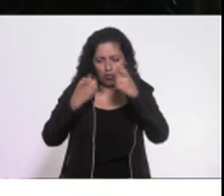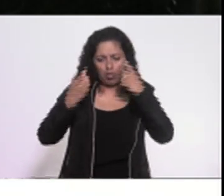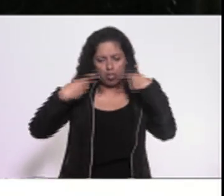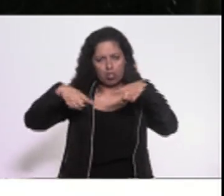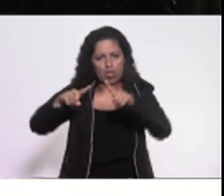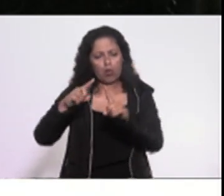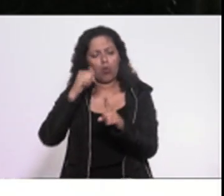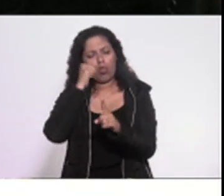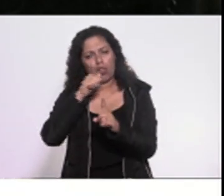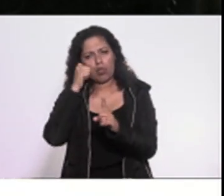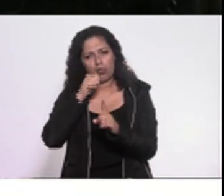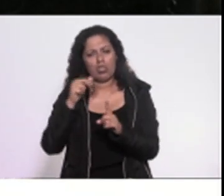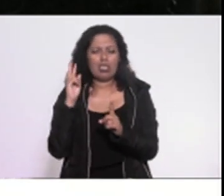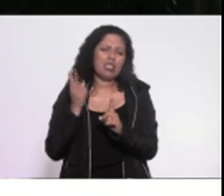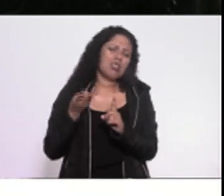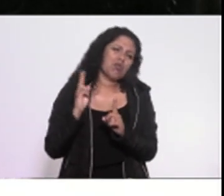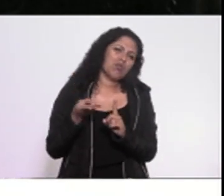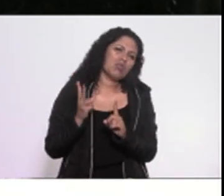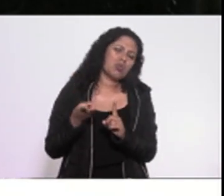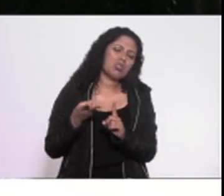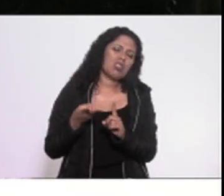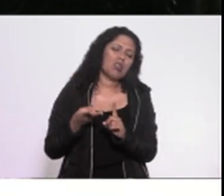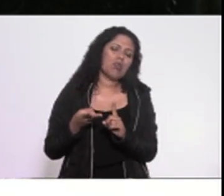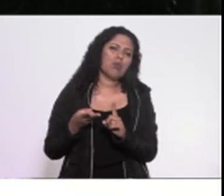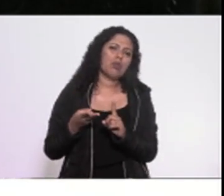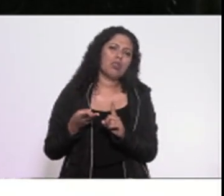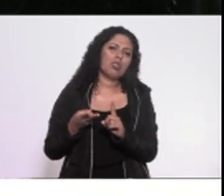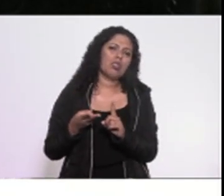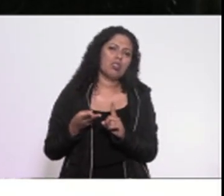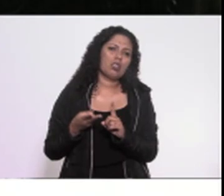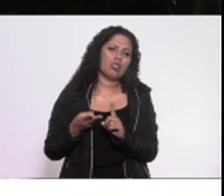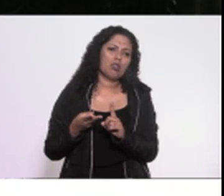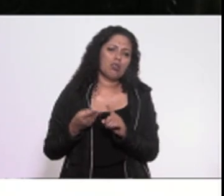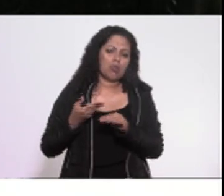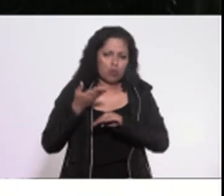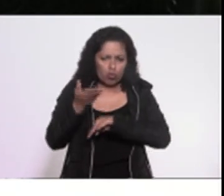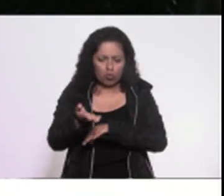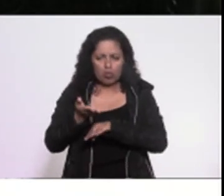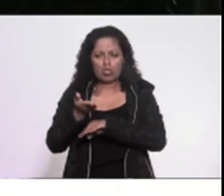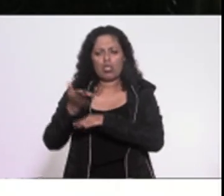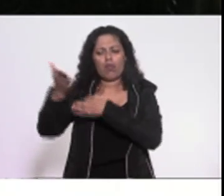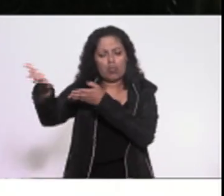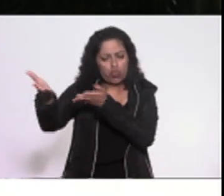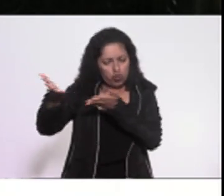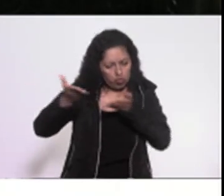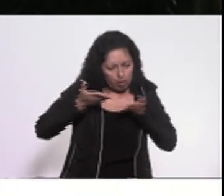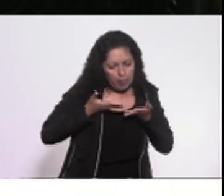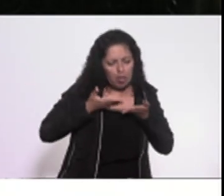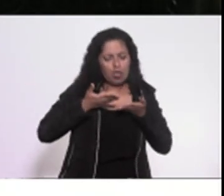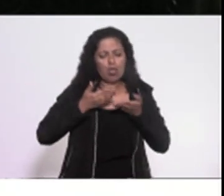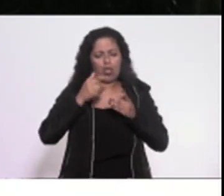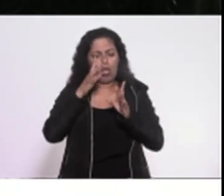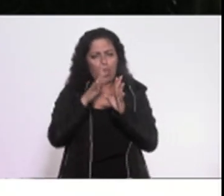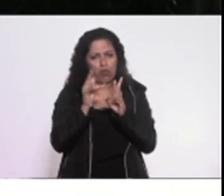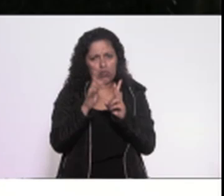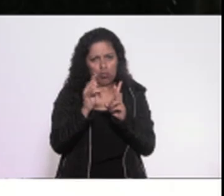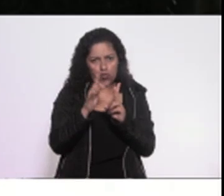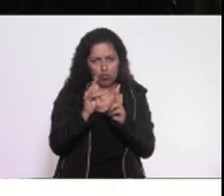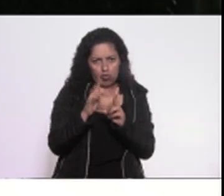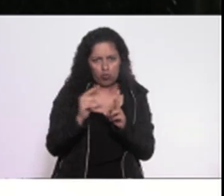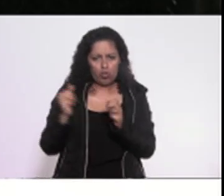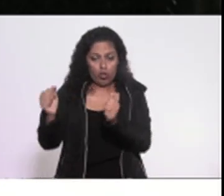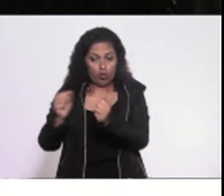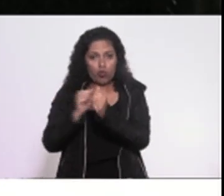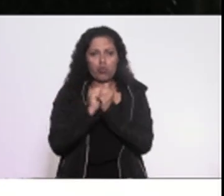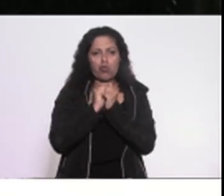contra a mulher, eu sempre fazia uma diligência convidando a vítima e o